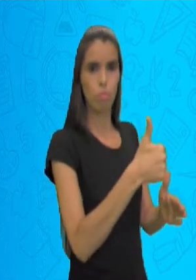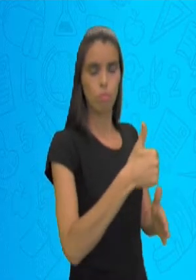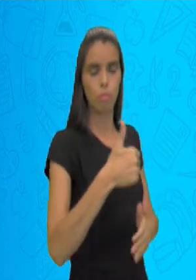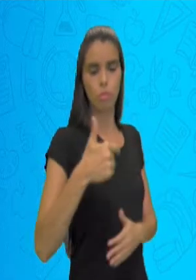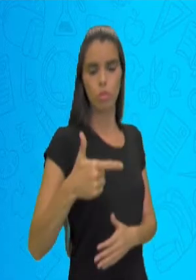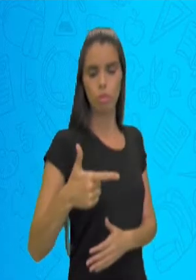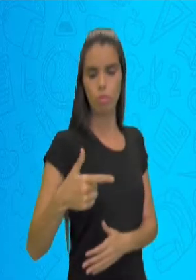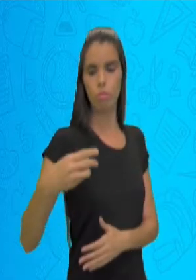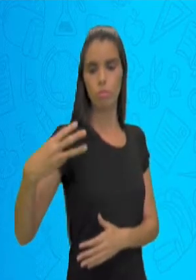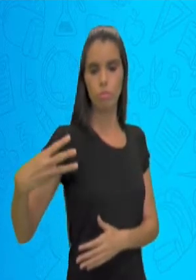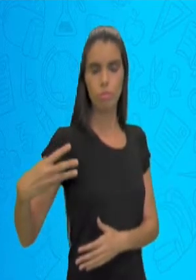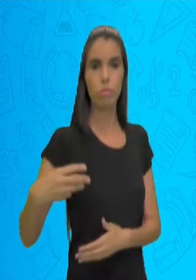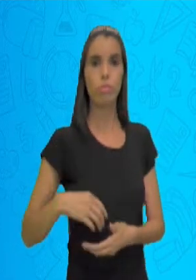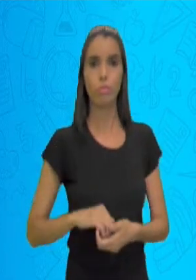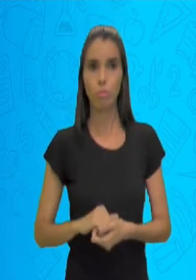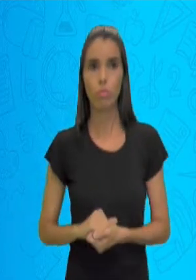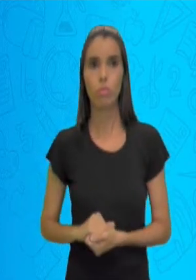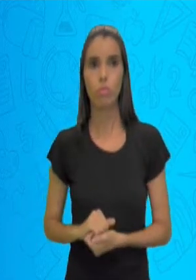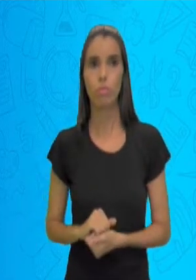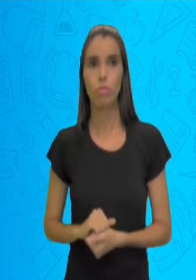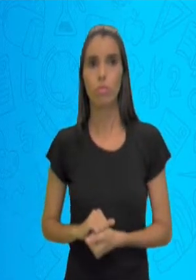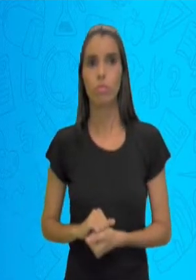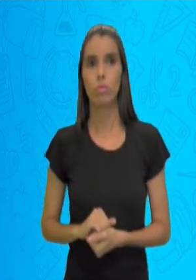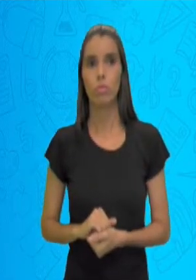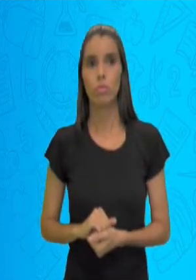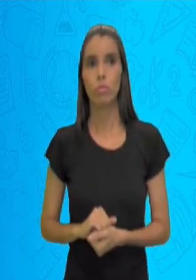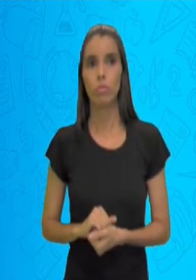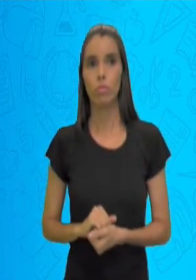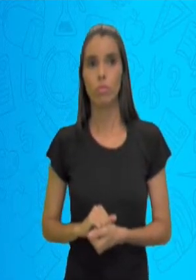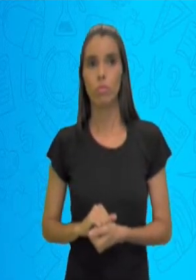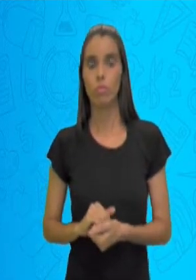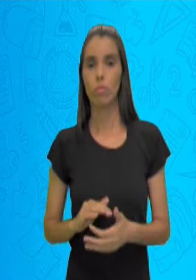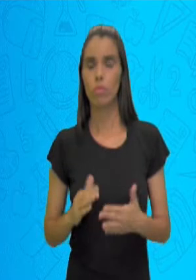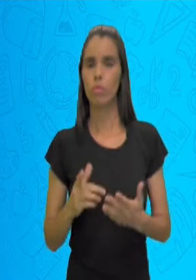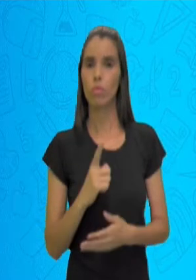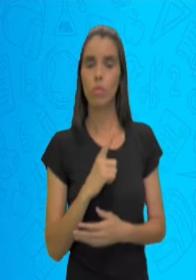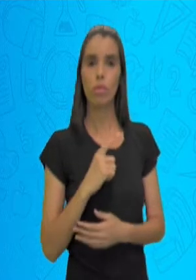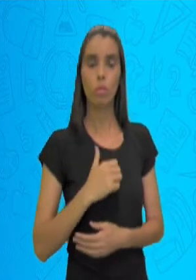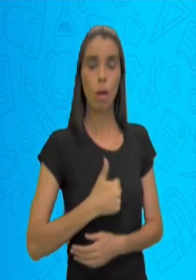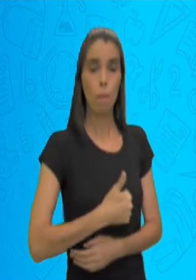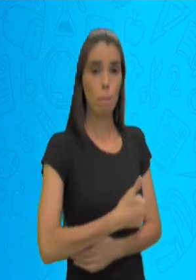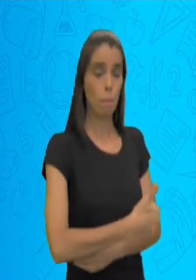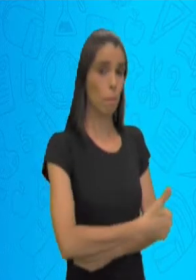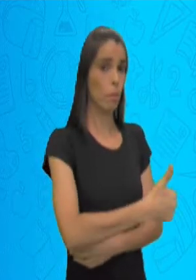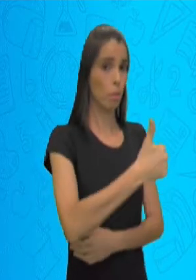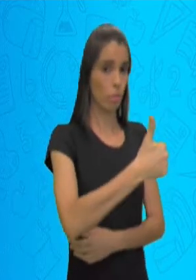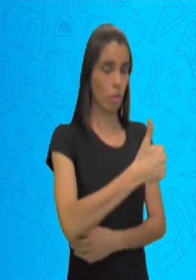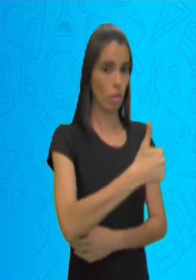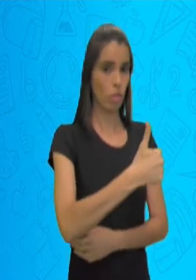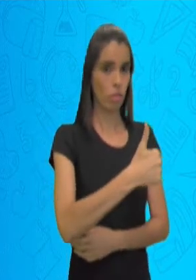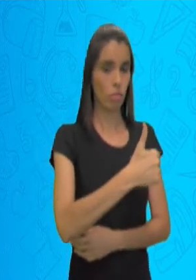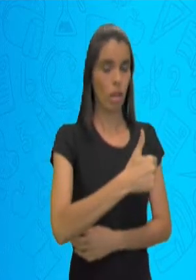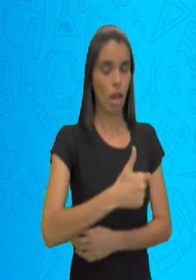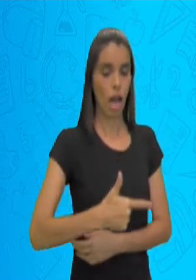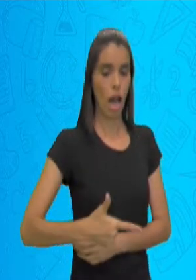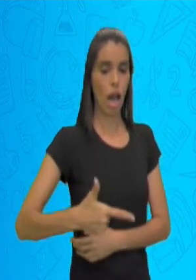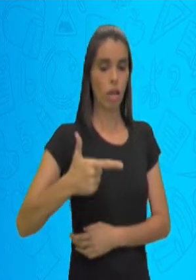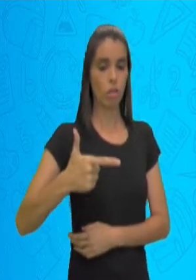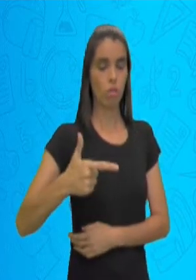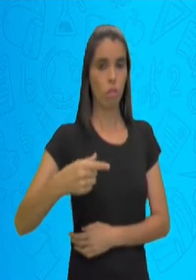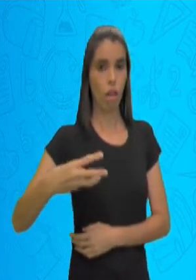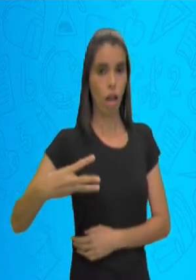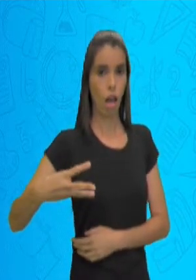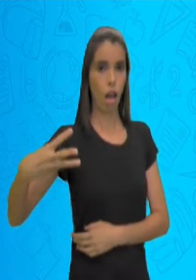uma nova ordem. Nós temos, ó, a primeira ordem, a segunda ordem,